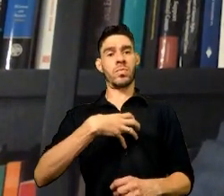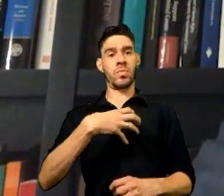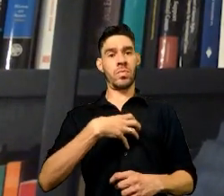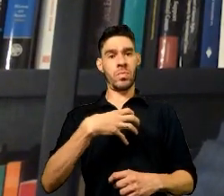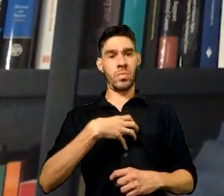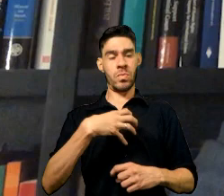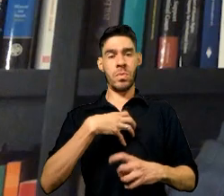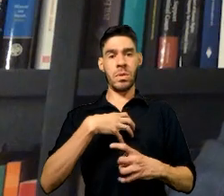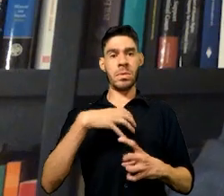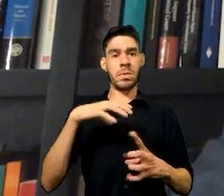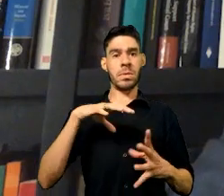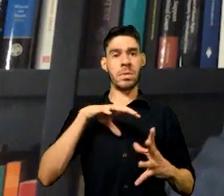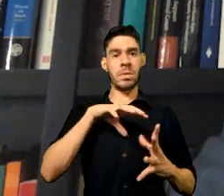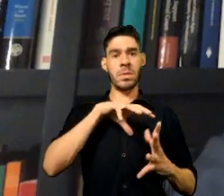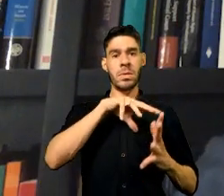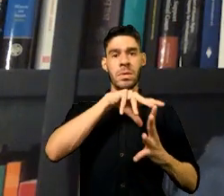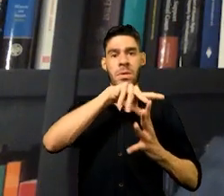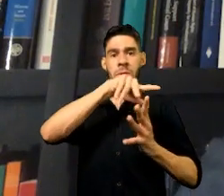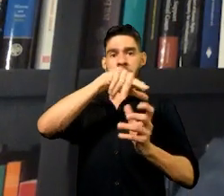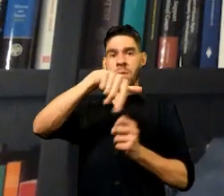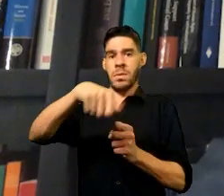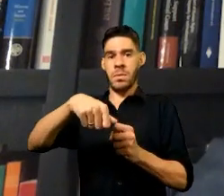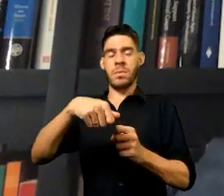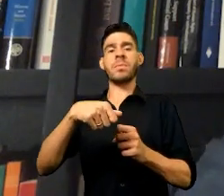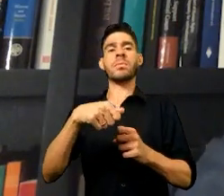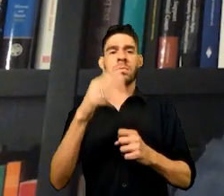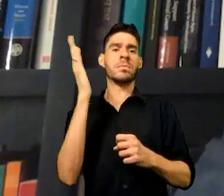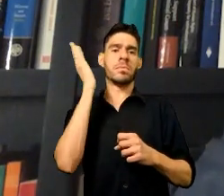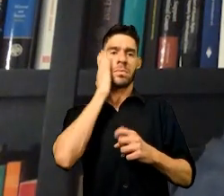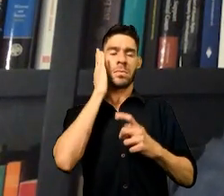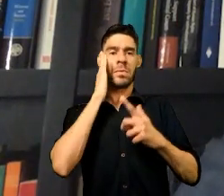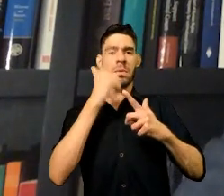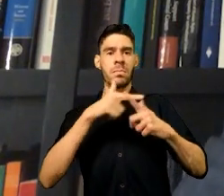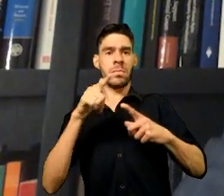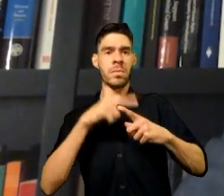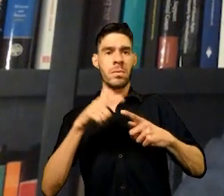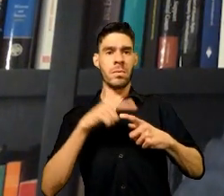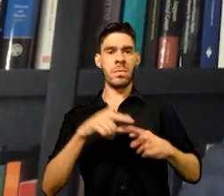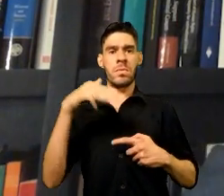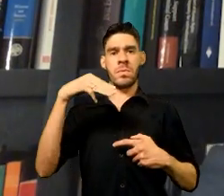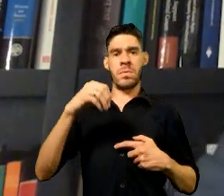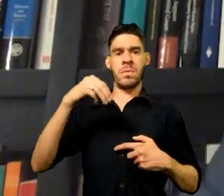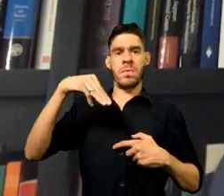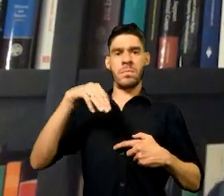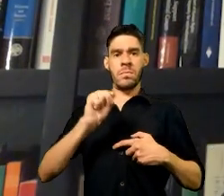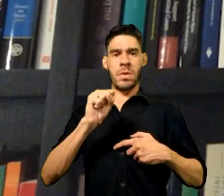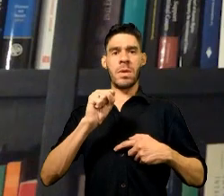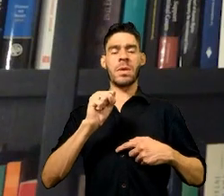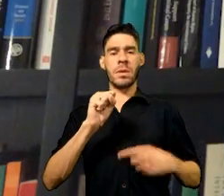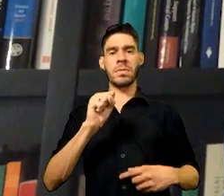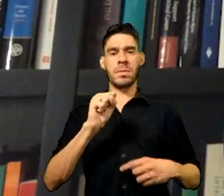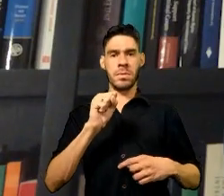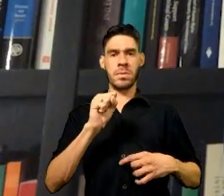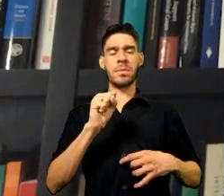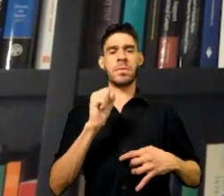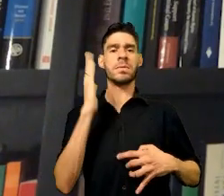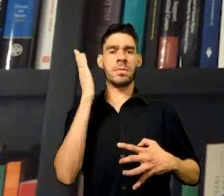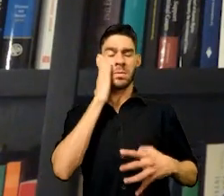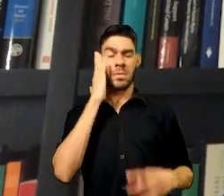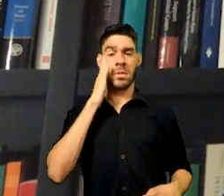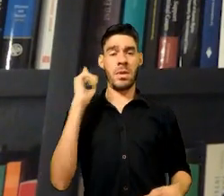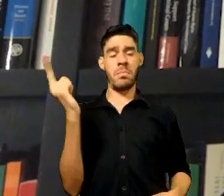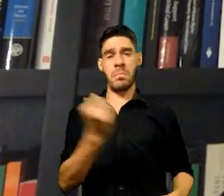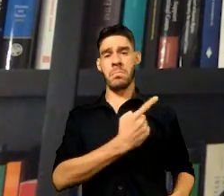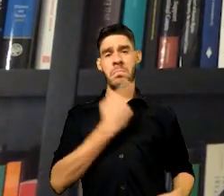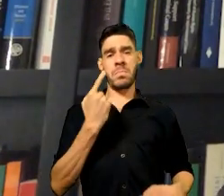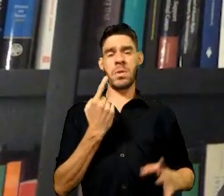uma situação reconhecida por organismos internacionais. A Organização Mundial de Saúde, todos